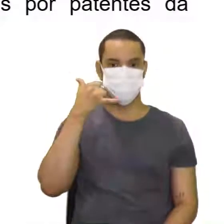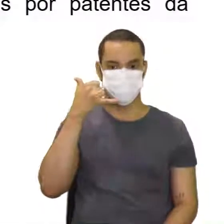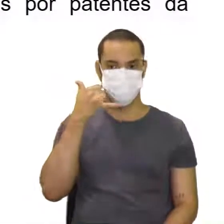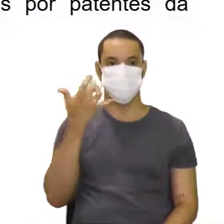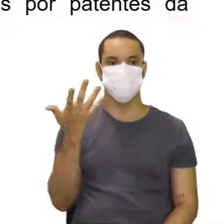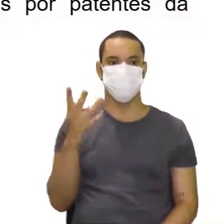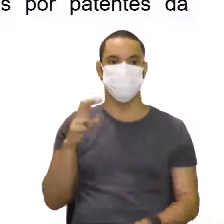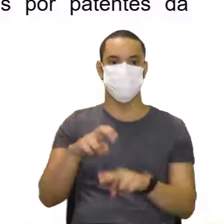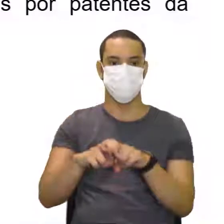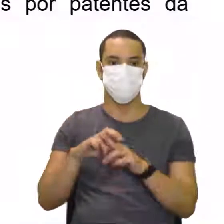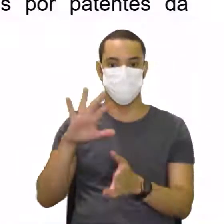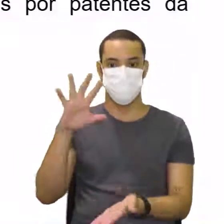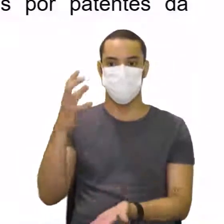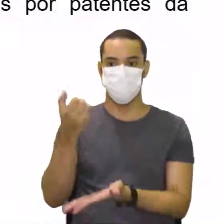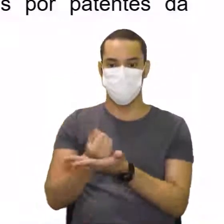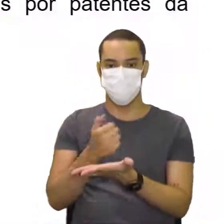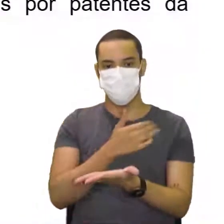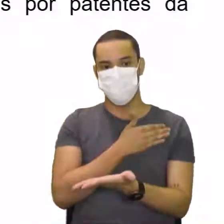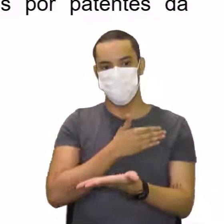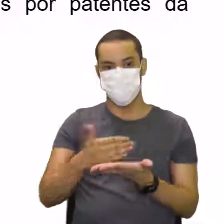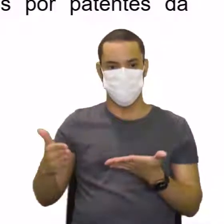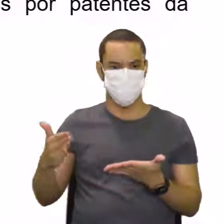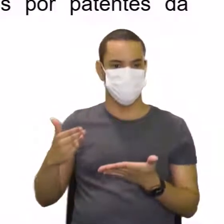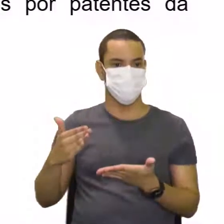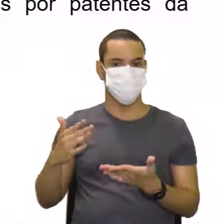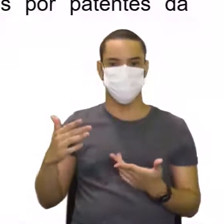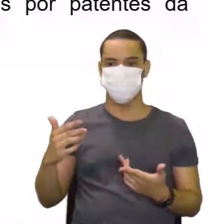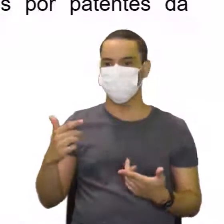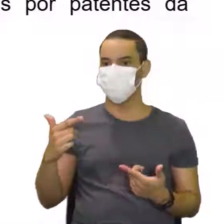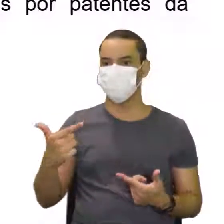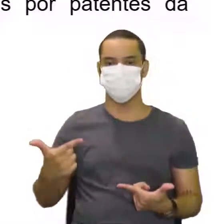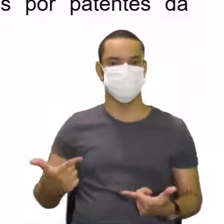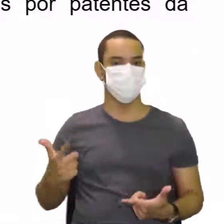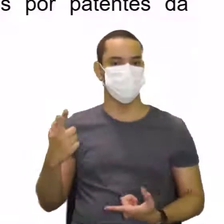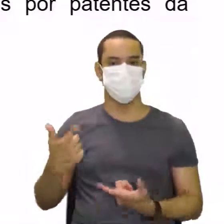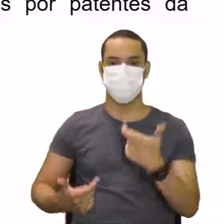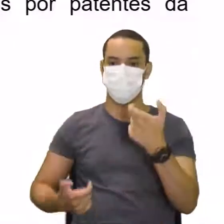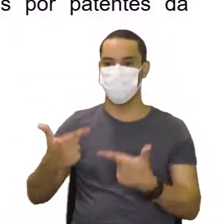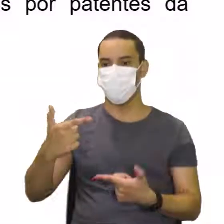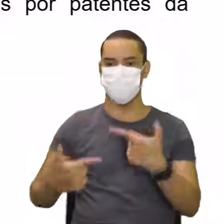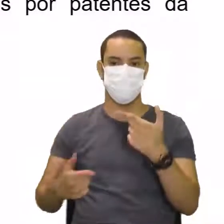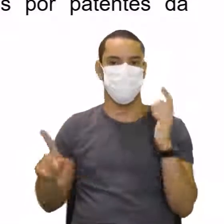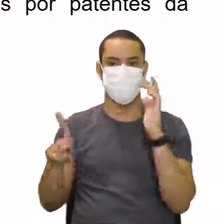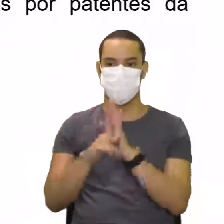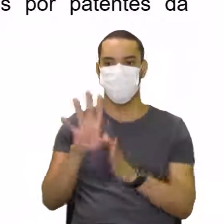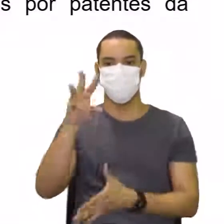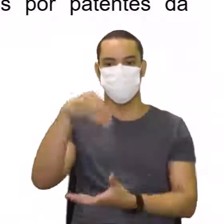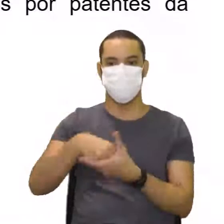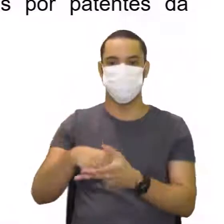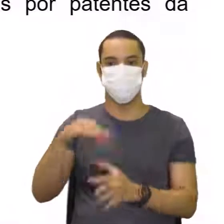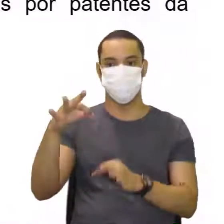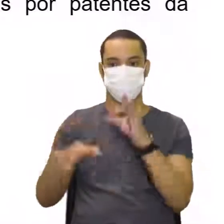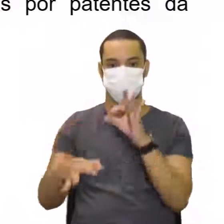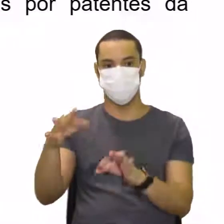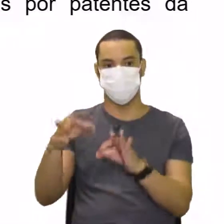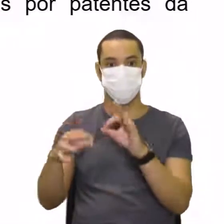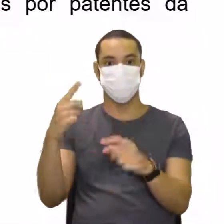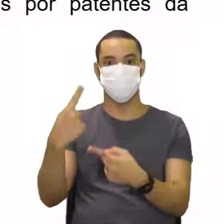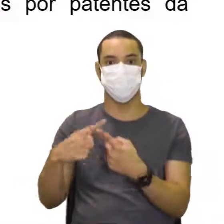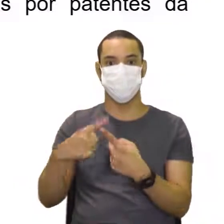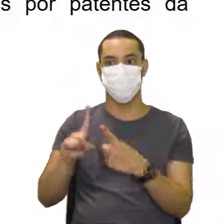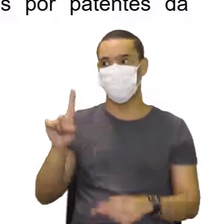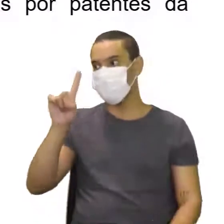O registro deu início a uma das mais longas batalhas judiciais por patentes da história, que foi a patente aí da invenção